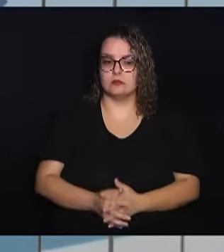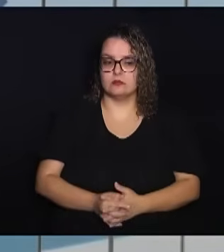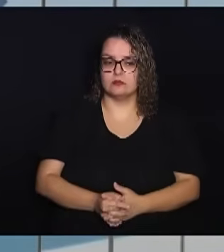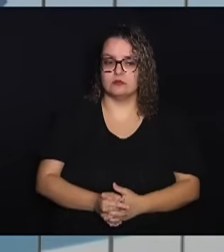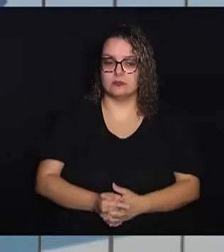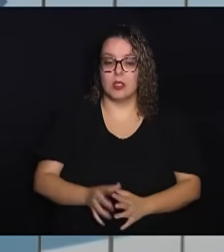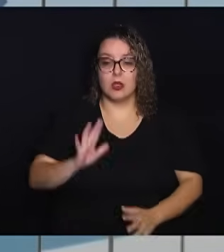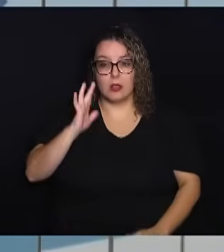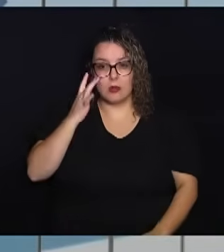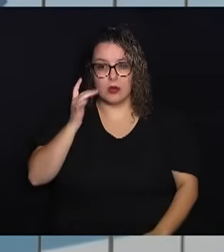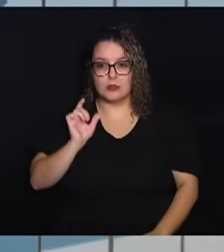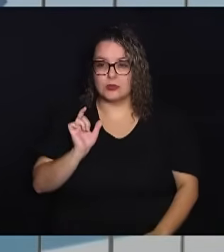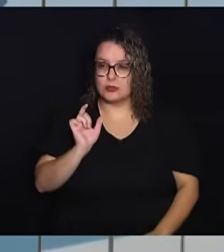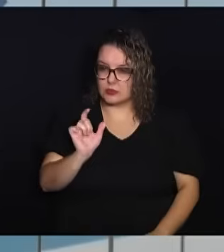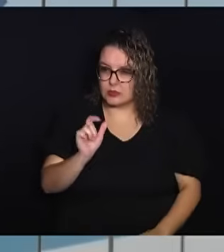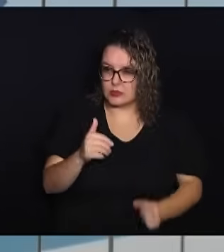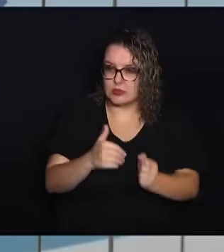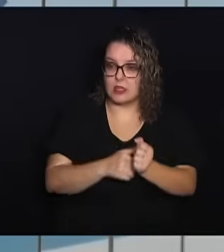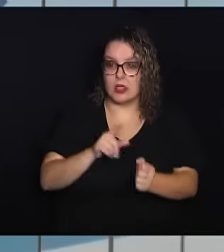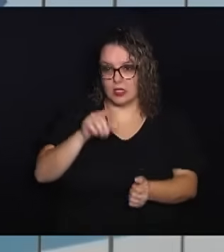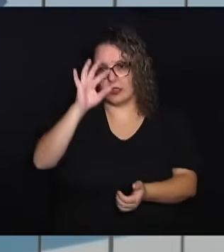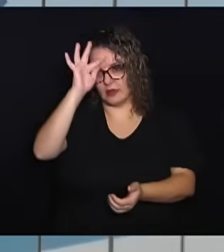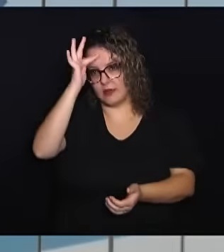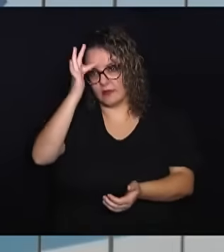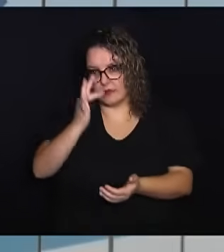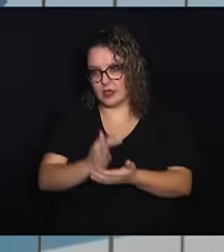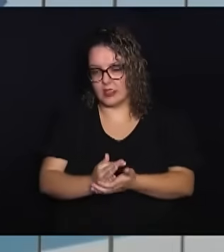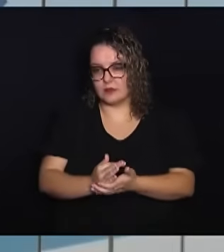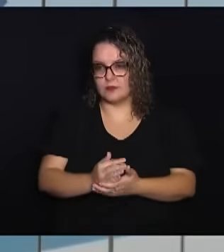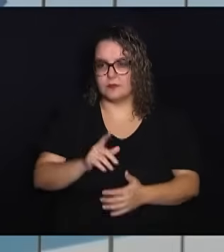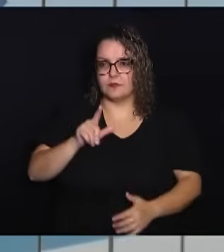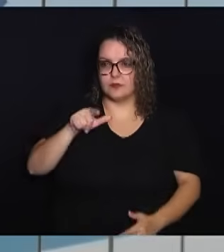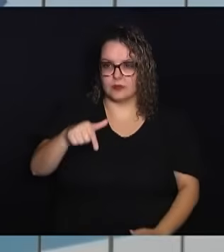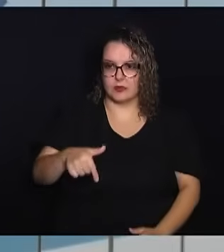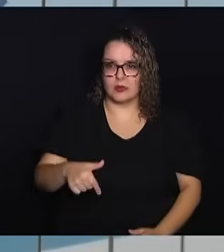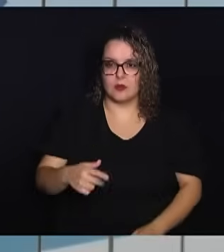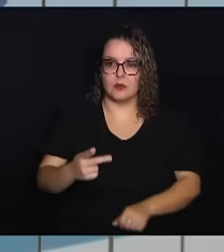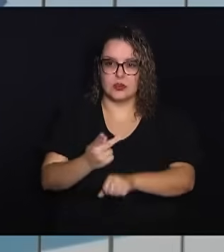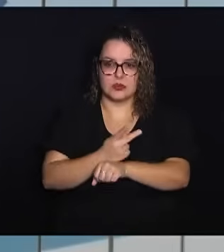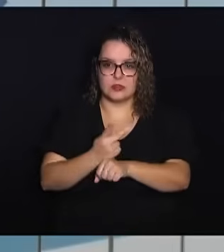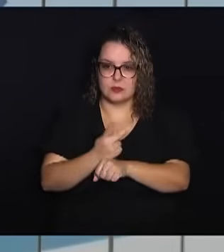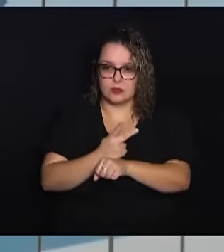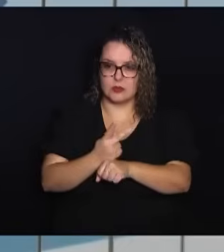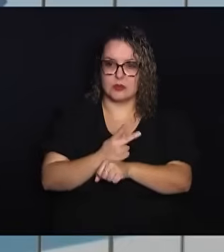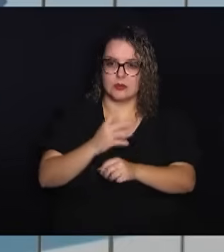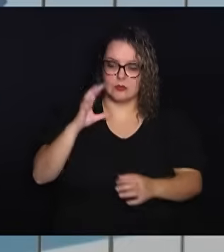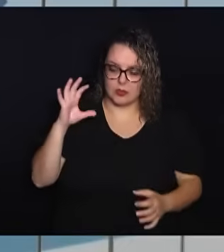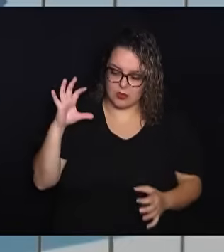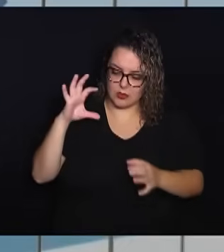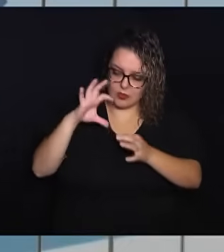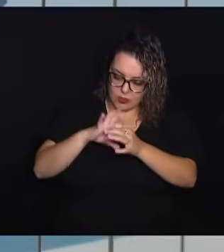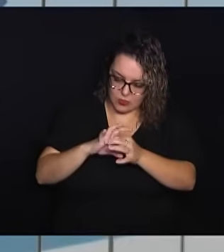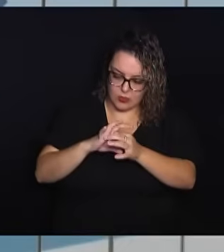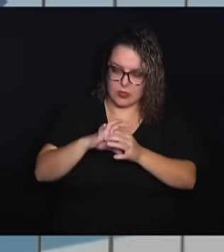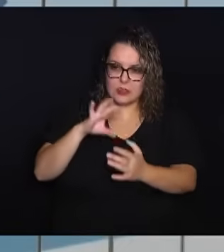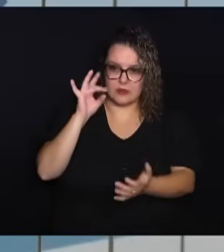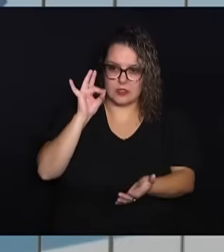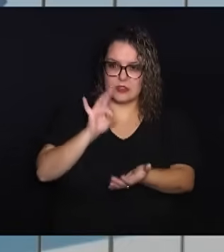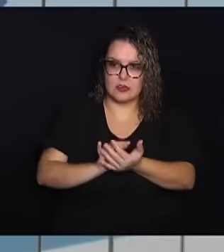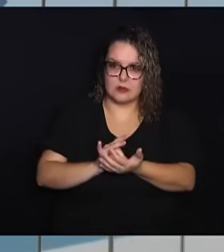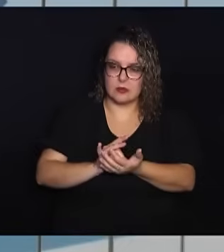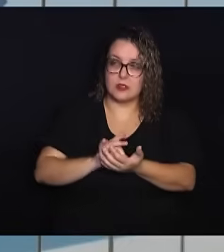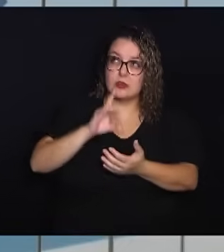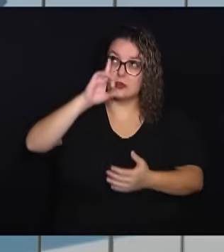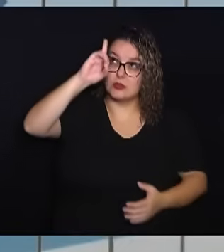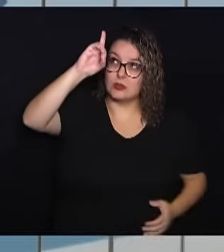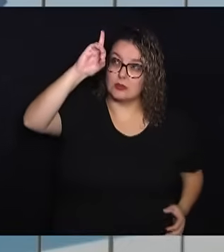a palavra-chave é a fé. Sabe, depois que eu busquei me conectar verdadeiramente com Deus, depois